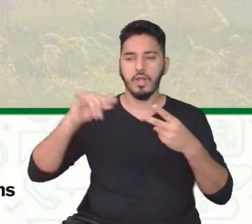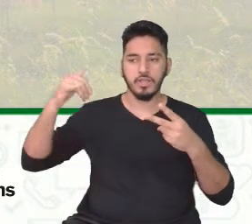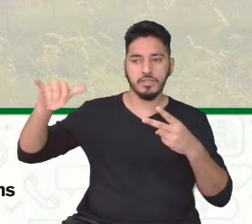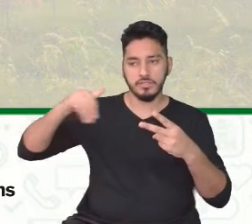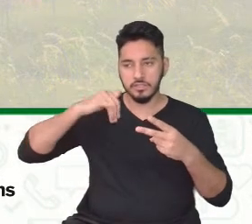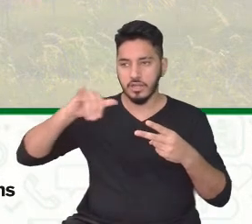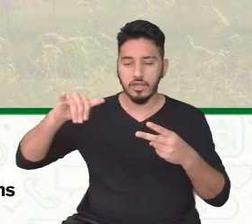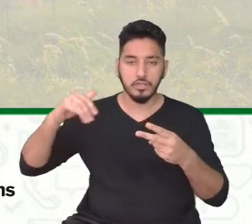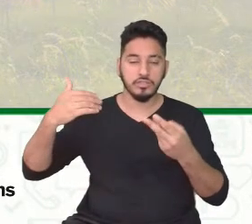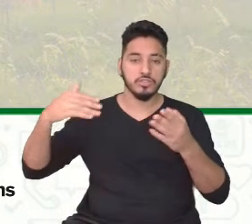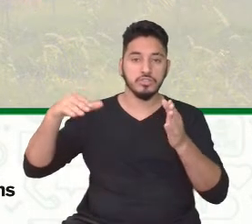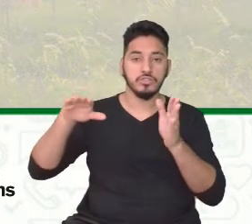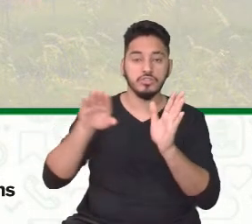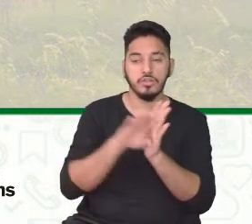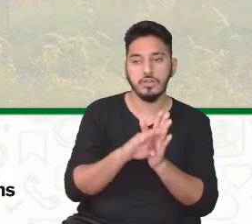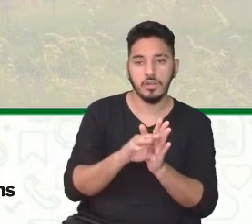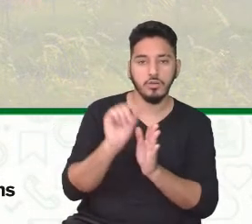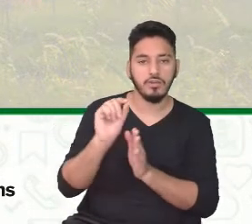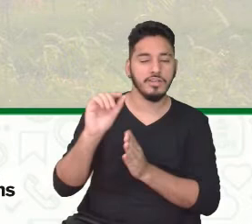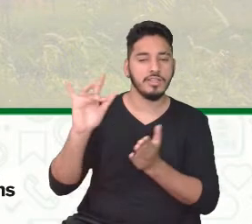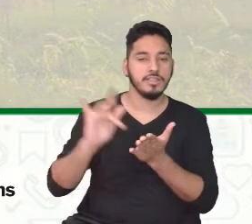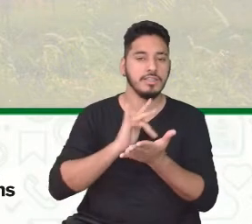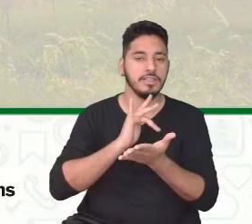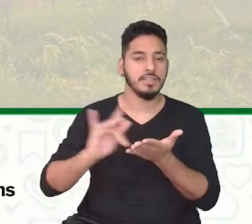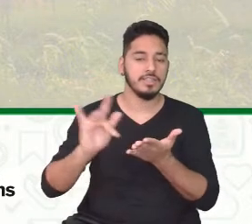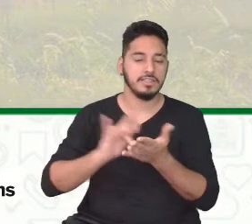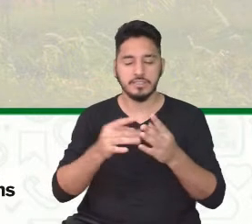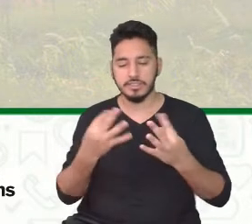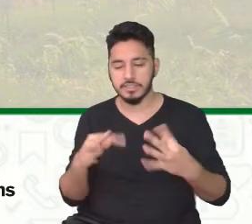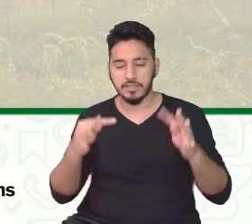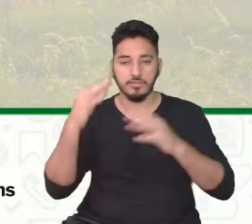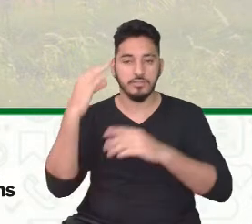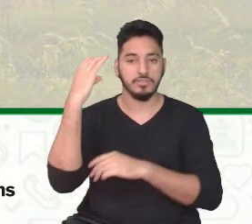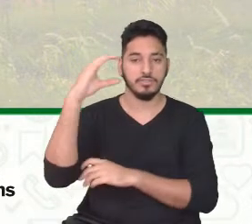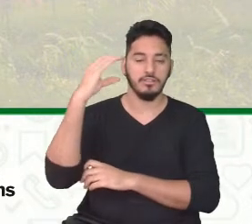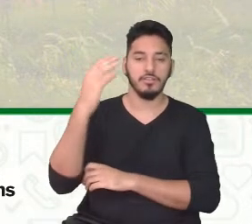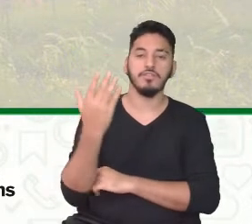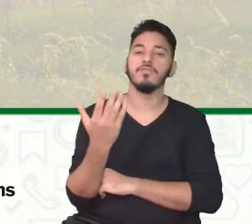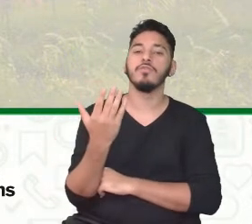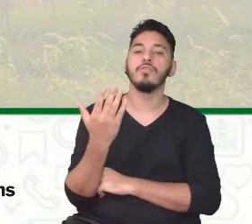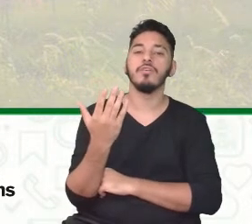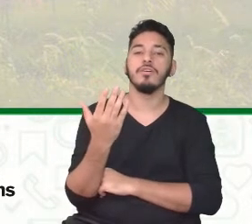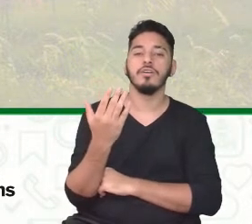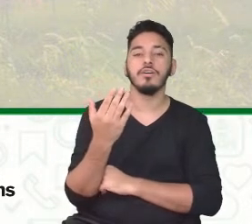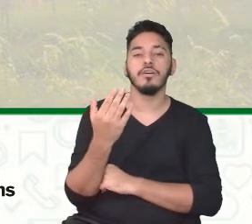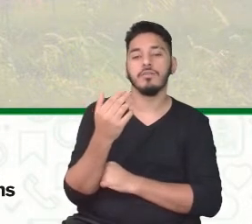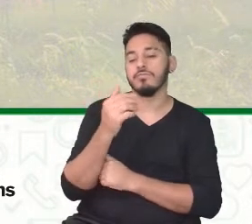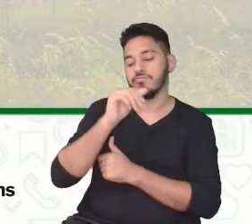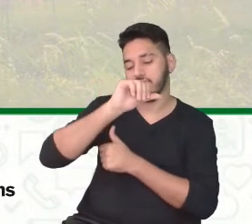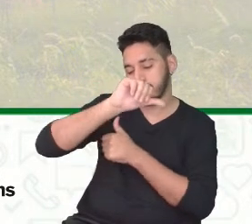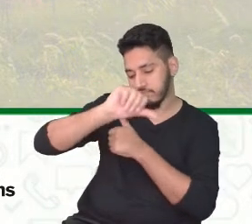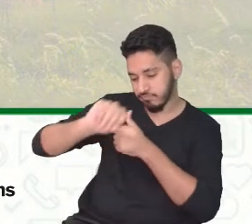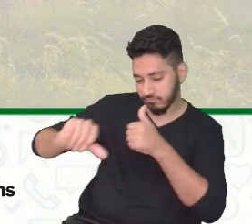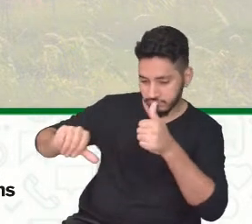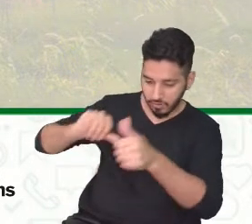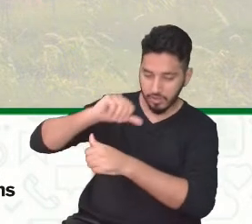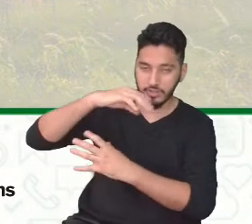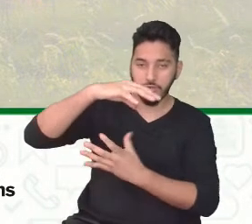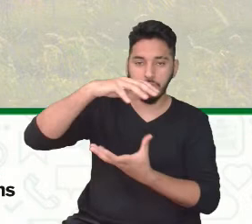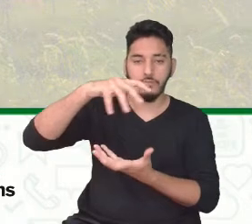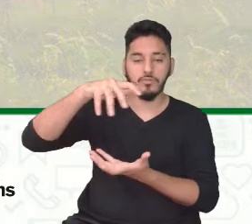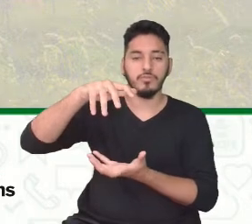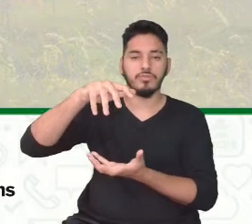até chegar no famoso meio técnico-científico-informacional humano não é tão da dinâmica do mundo